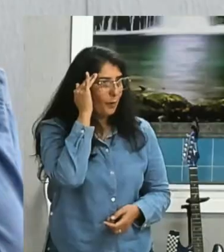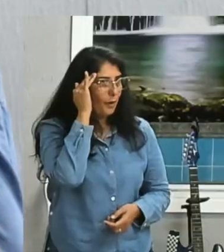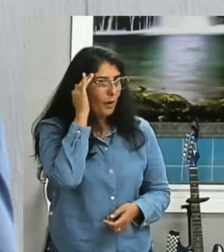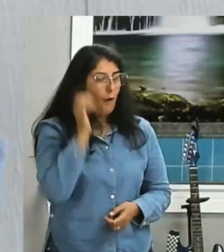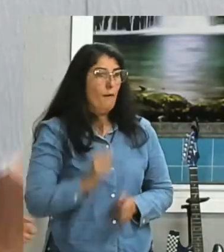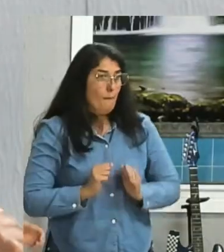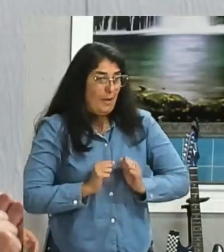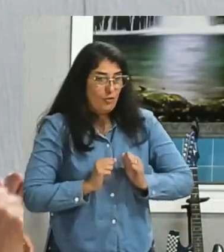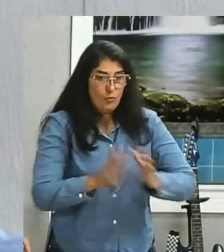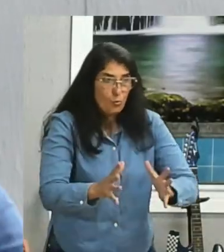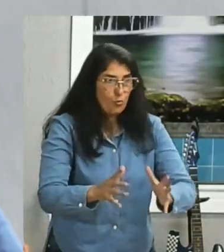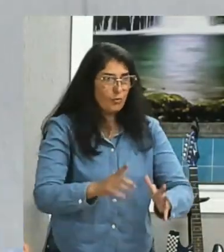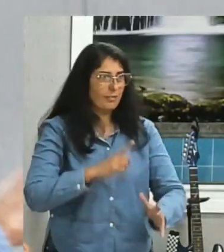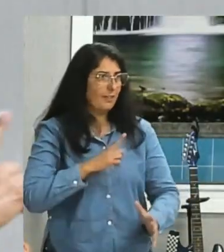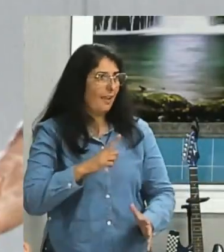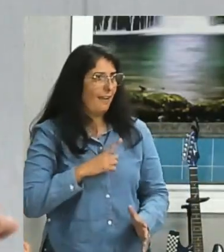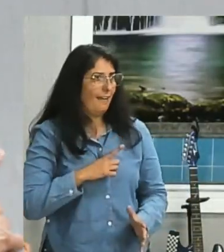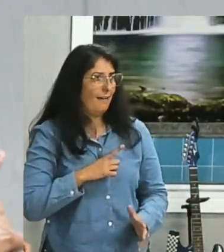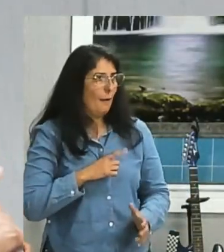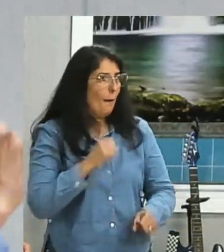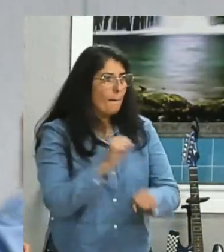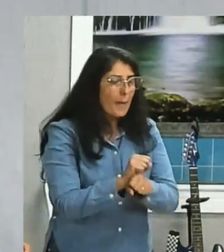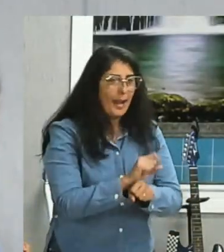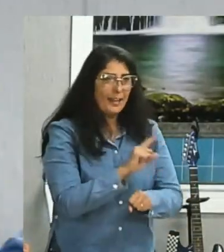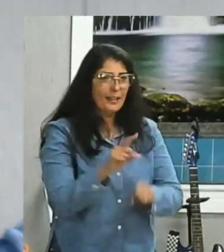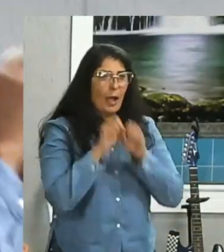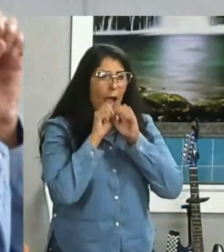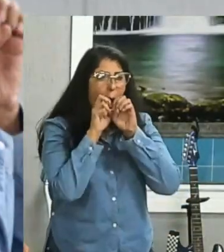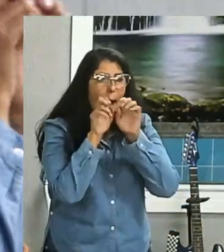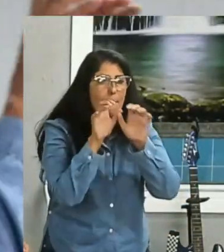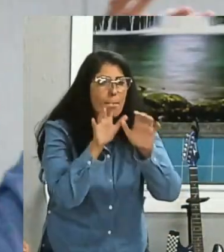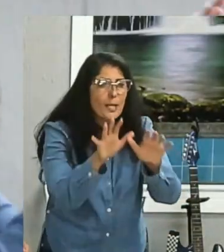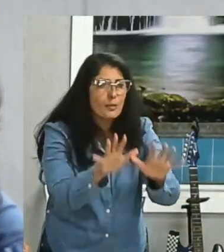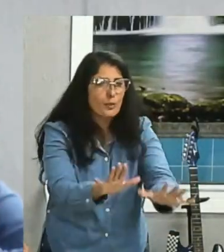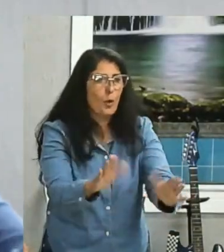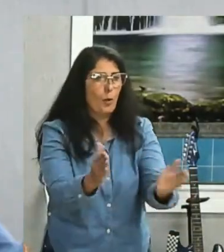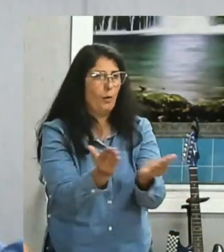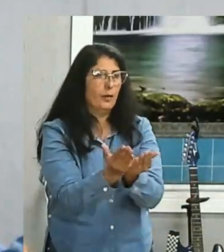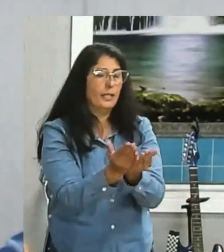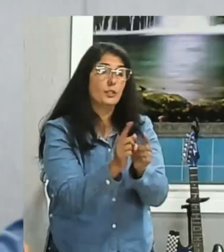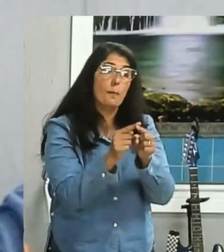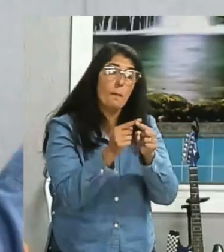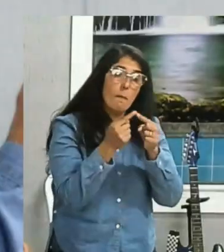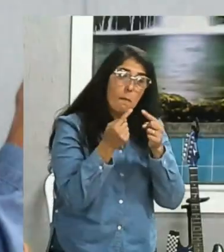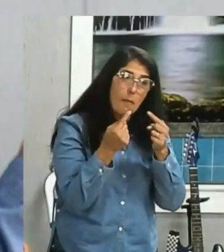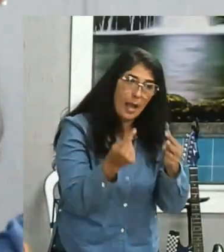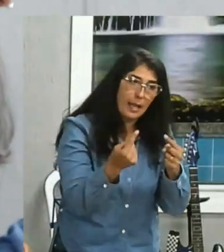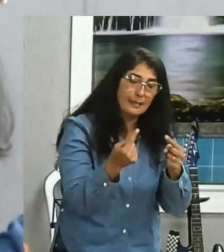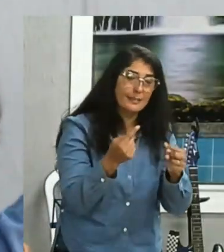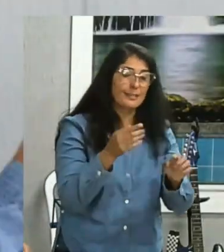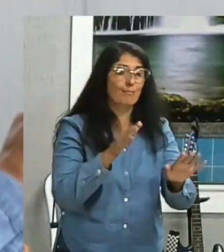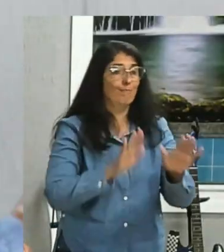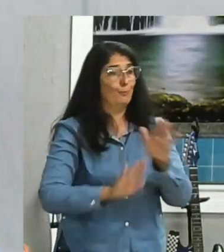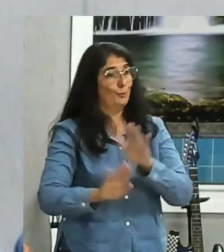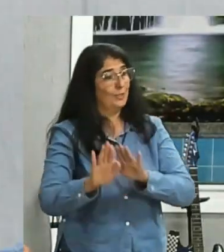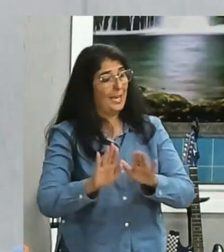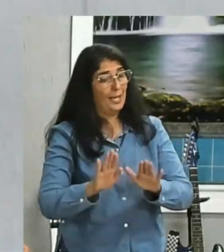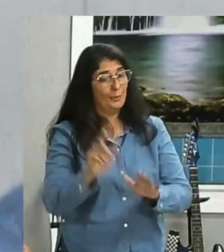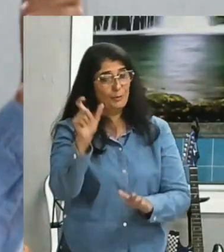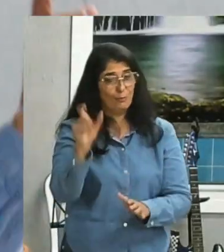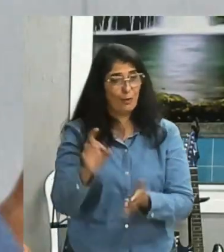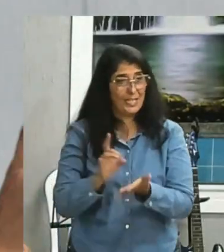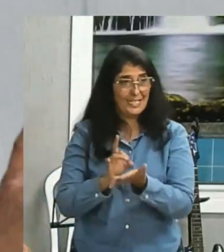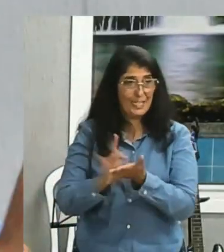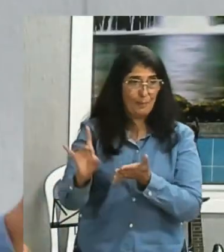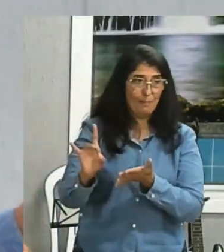ativa, que abençoa os crentes, mas é destrutiva para os inimigos do